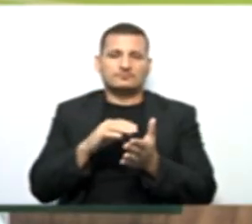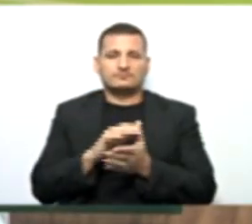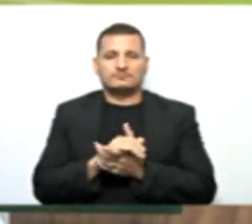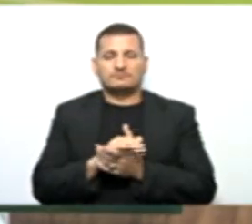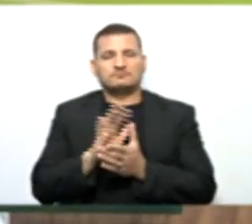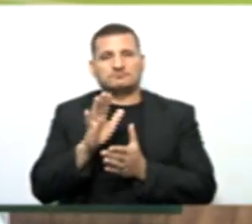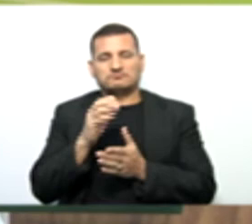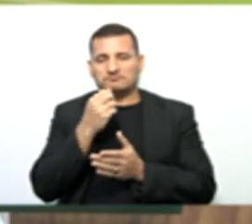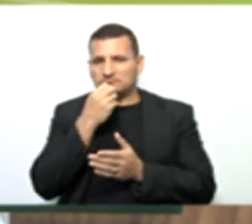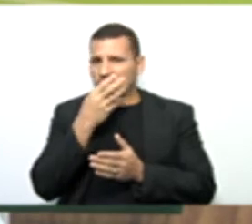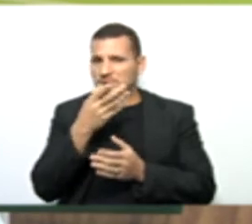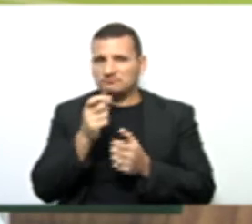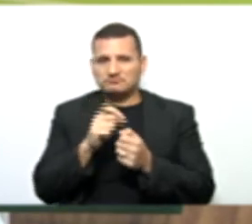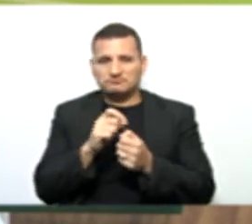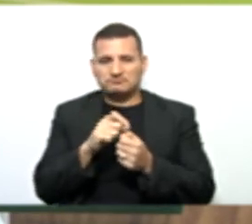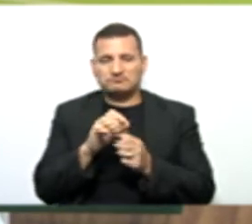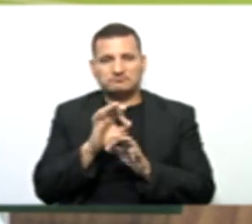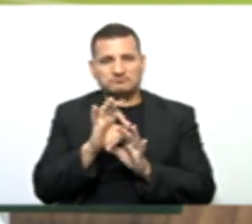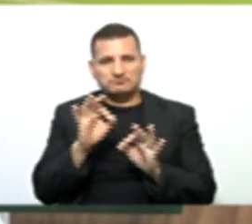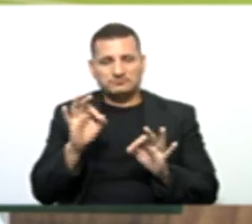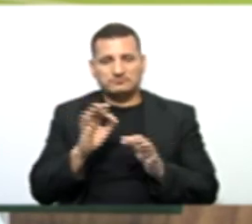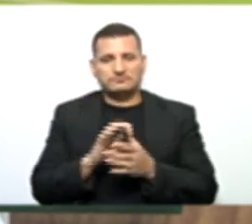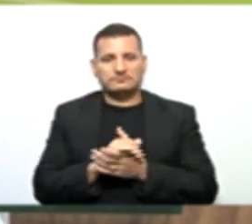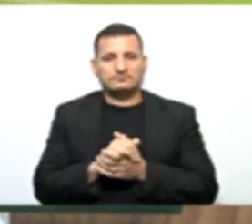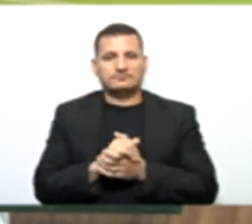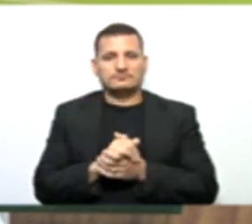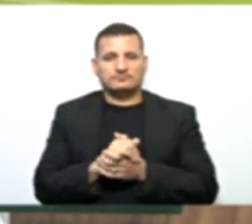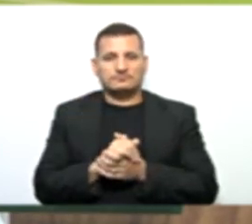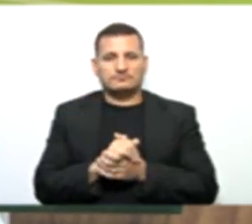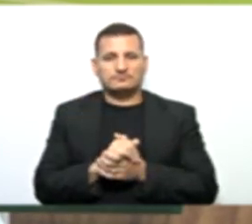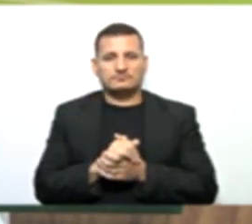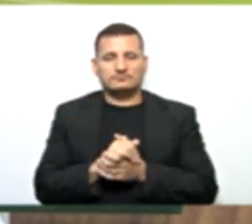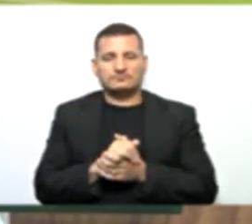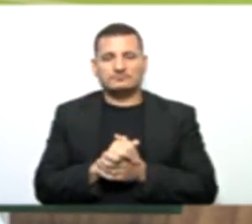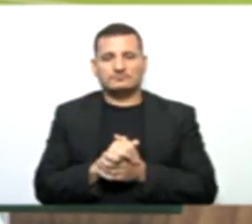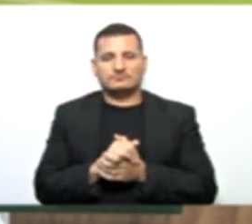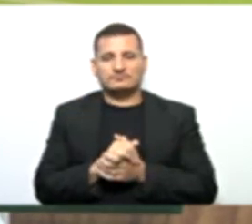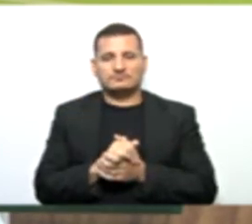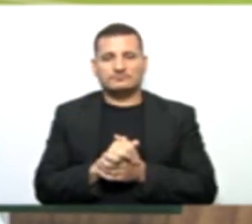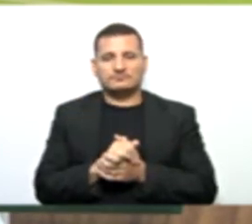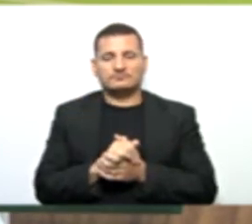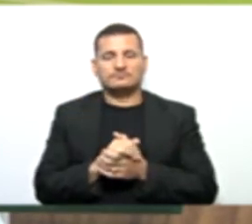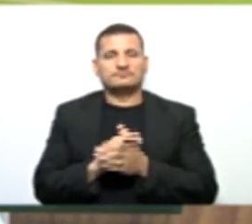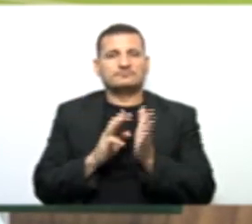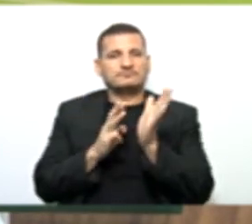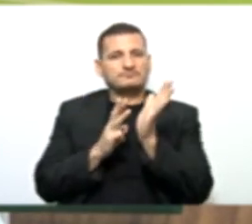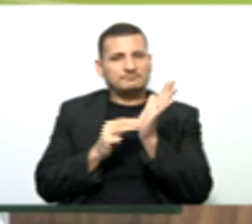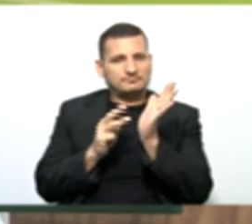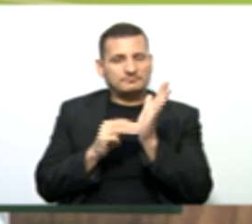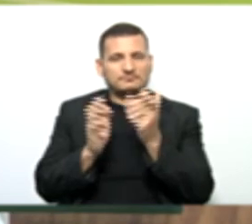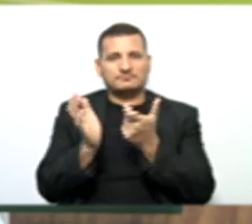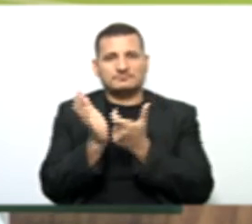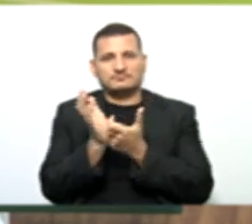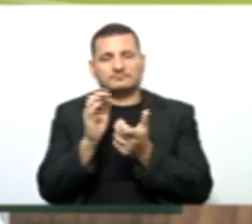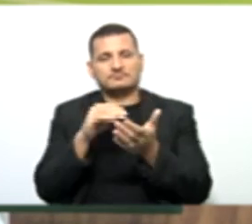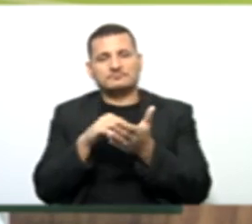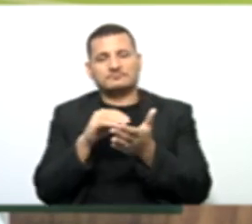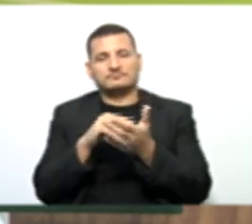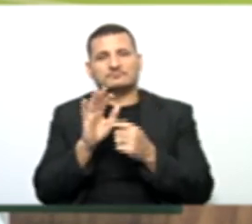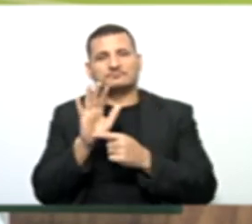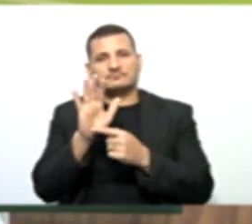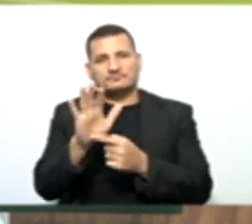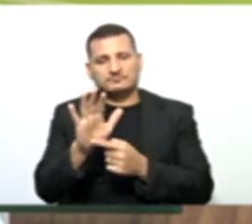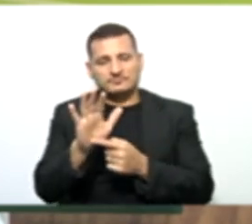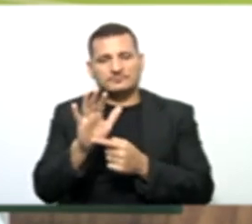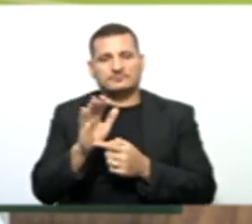muito bem feito. Perfeito. Quase perfeito, só faltou na hora do método da classe exibir os atributos, como